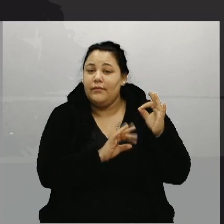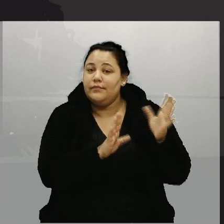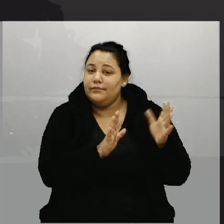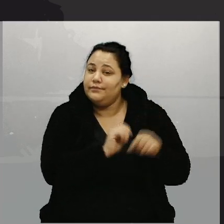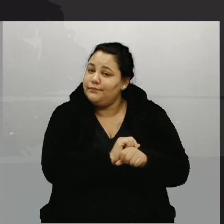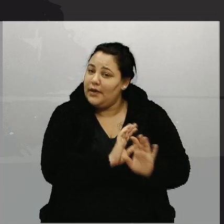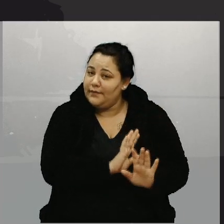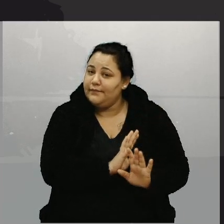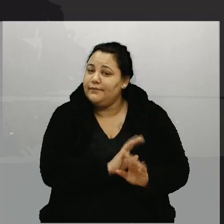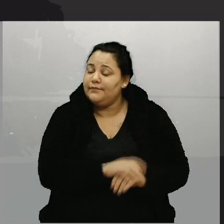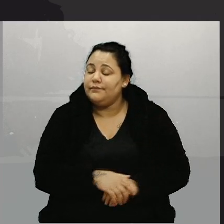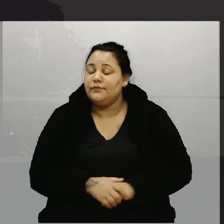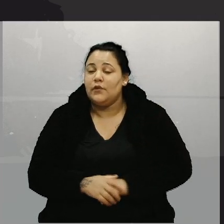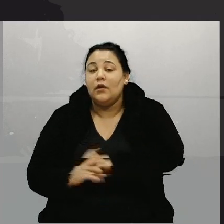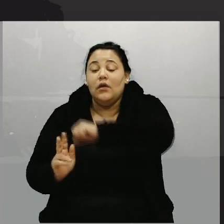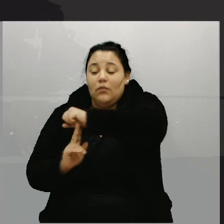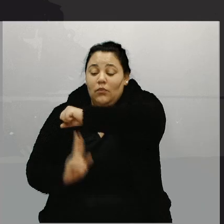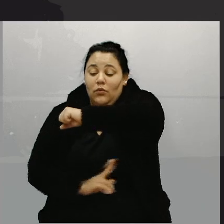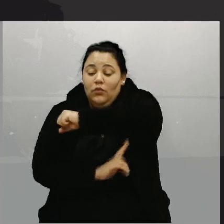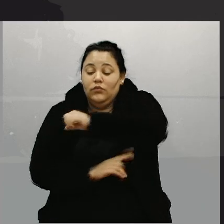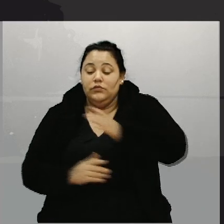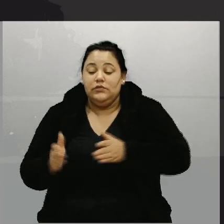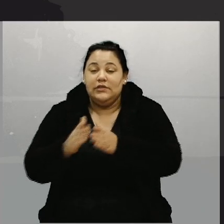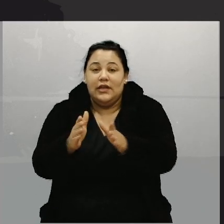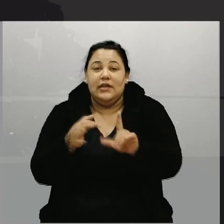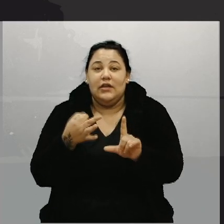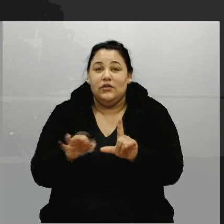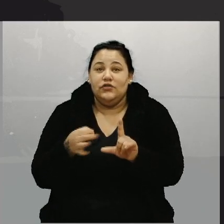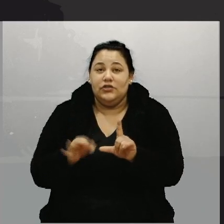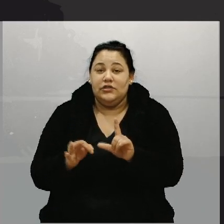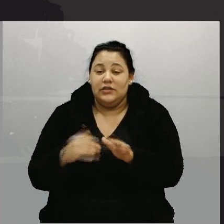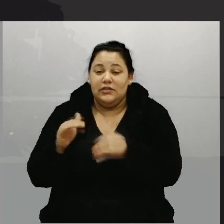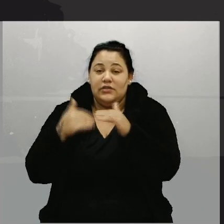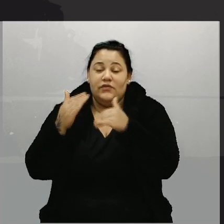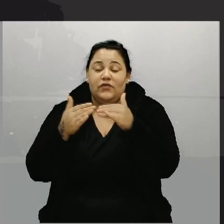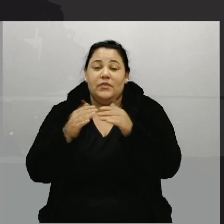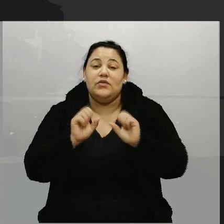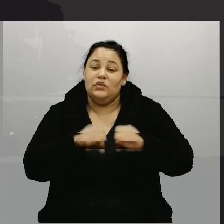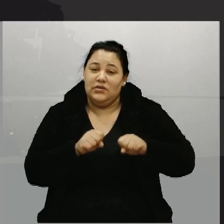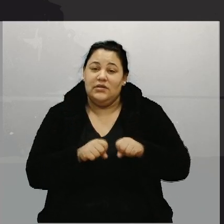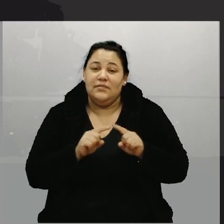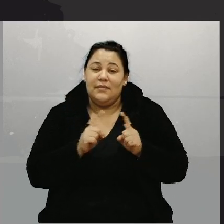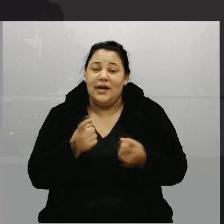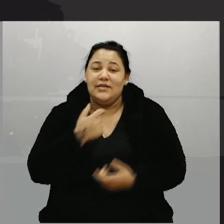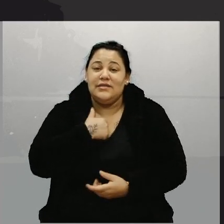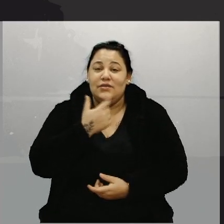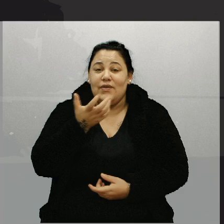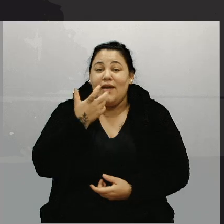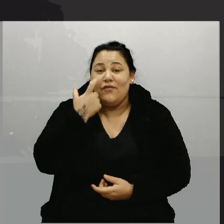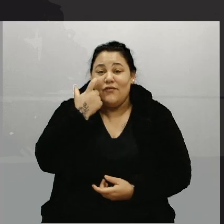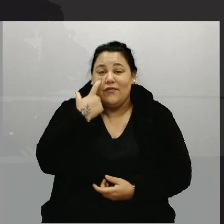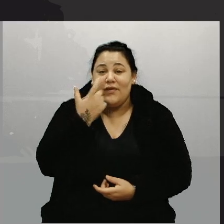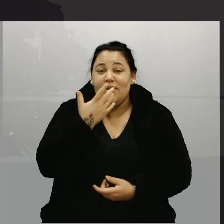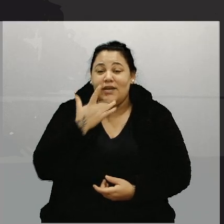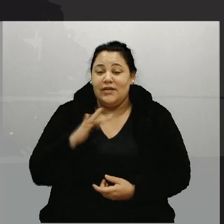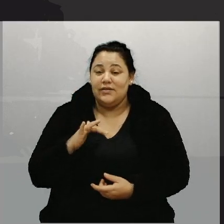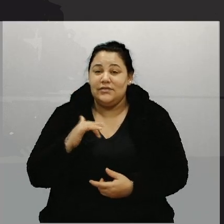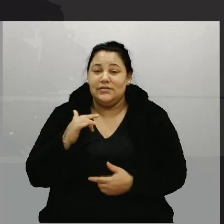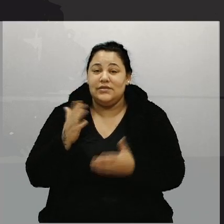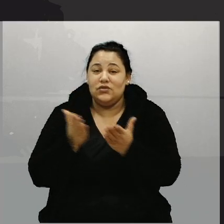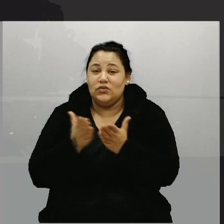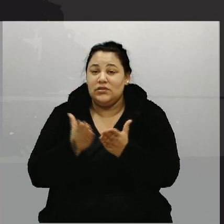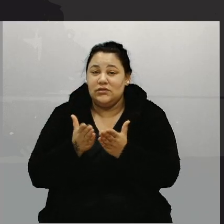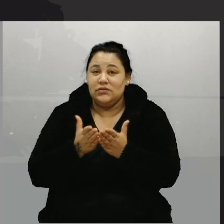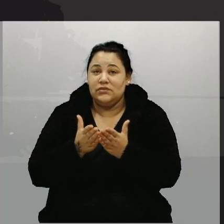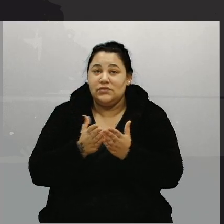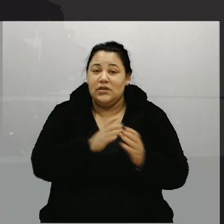Ponte e estrada é progresso, logística, enfim. Mas eu gosto de ver criança estudando e empresário faturando.